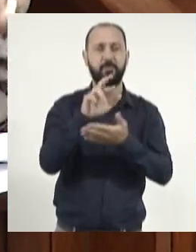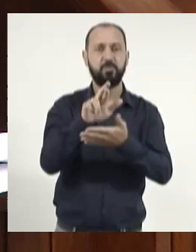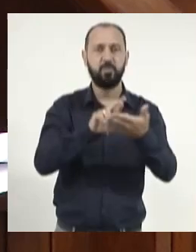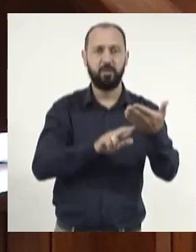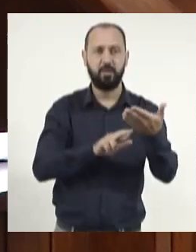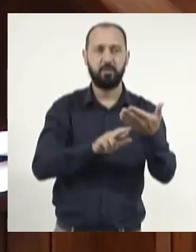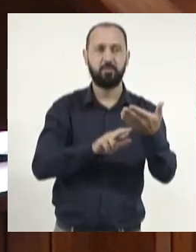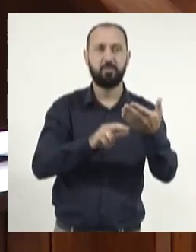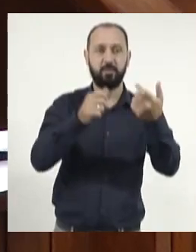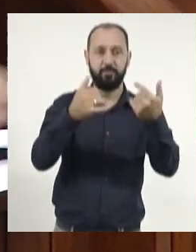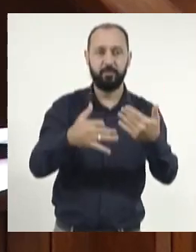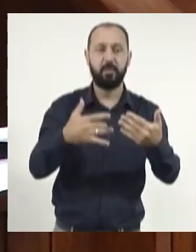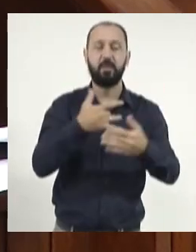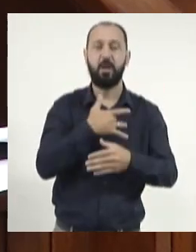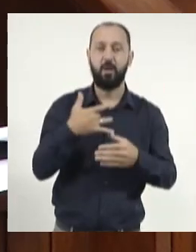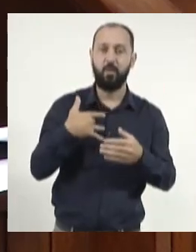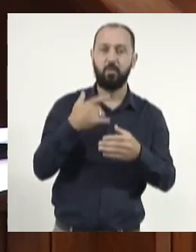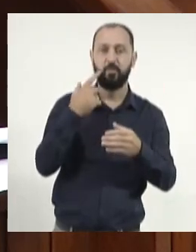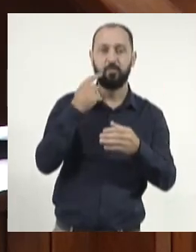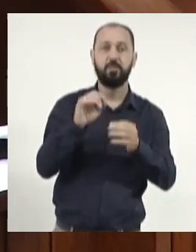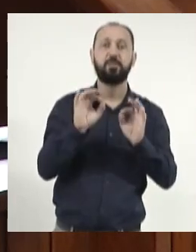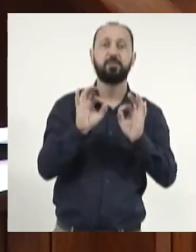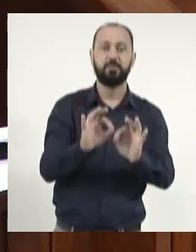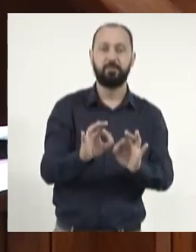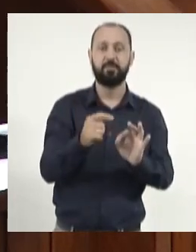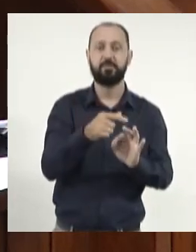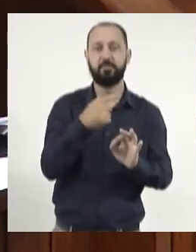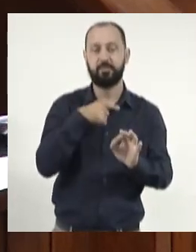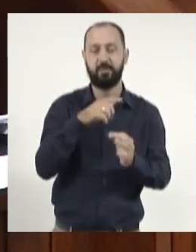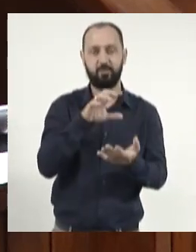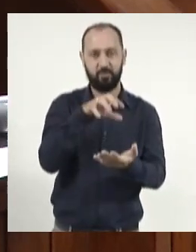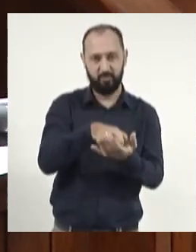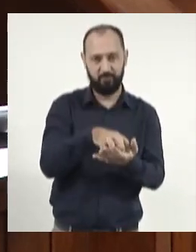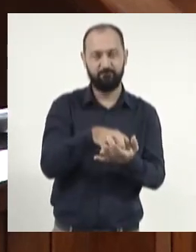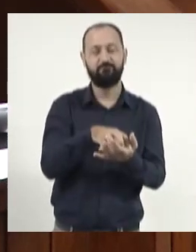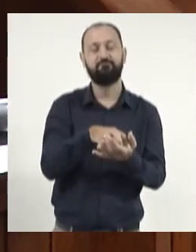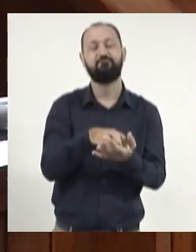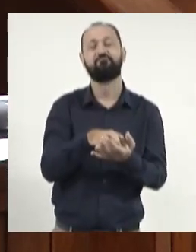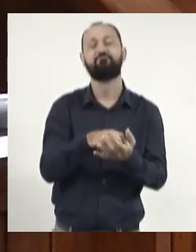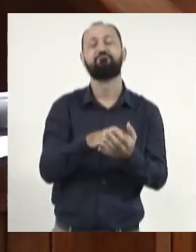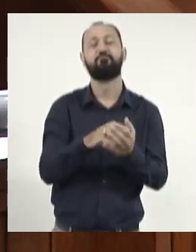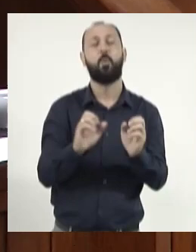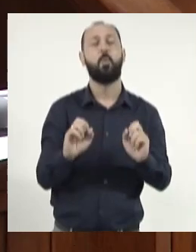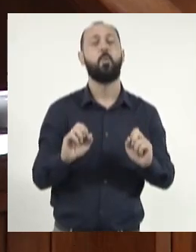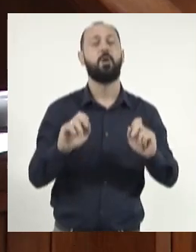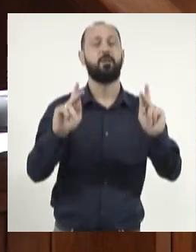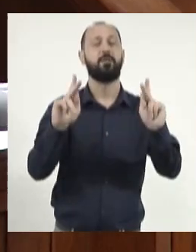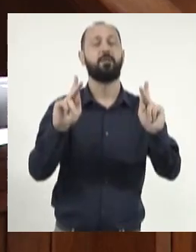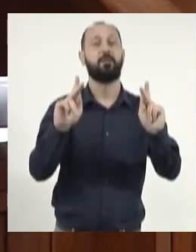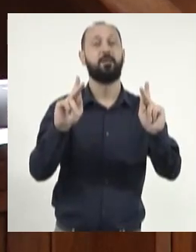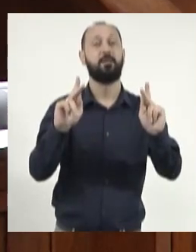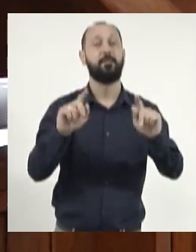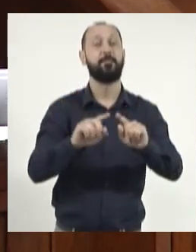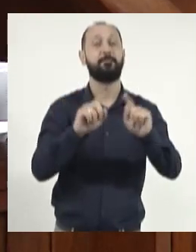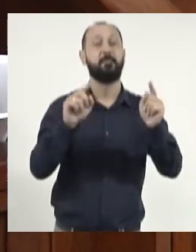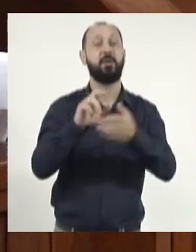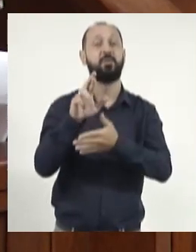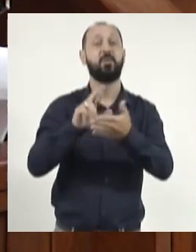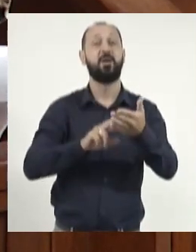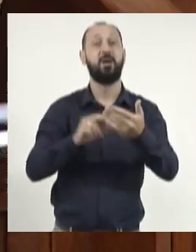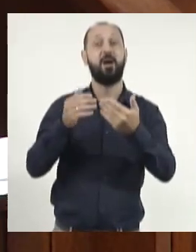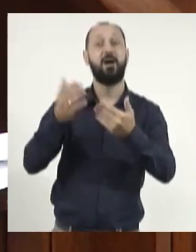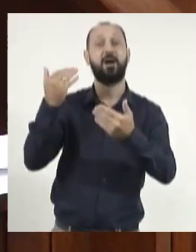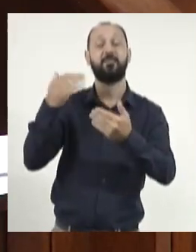relatório que dizia que as contas da FunSaúde, a saúde financeira da FunSaúde, estavam ok, mas de um relatório da